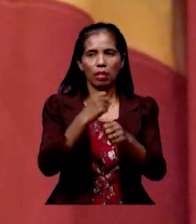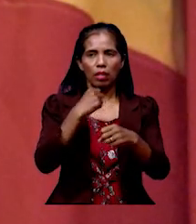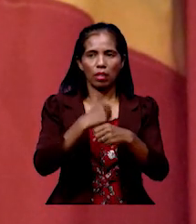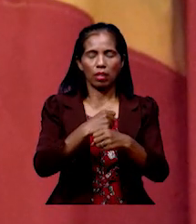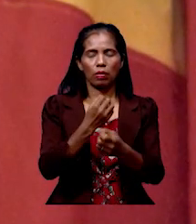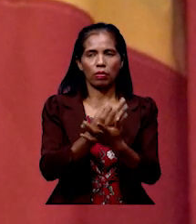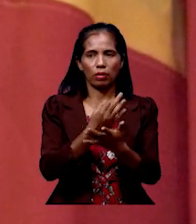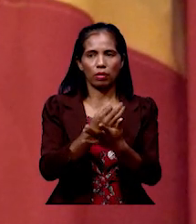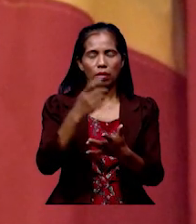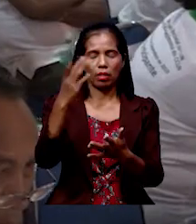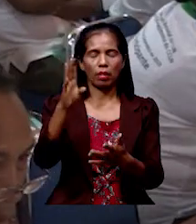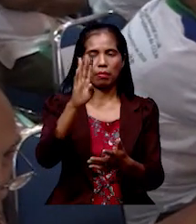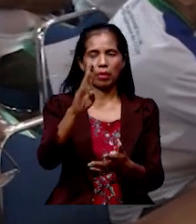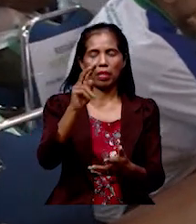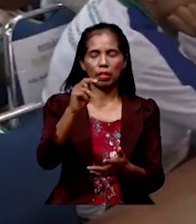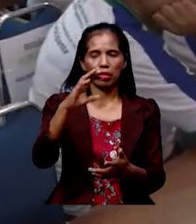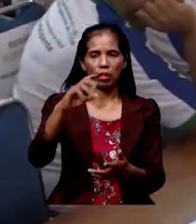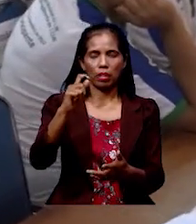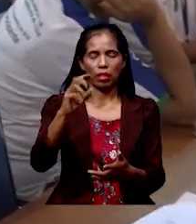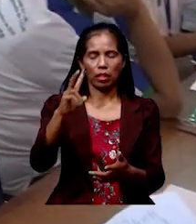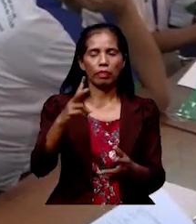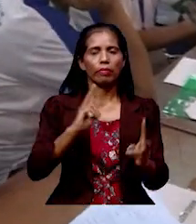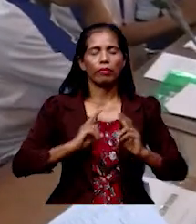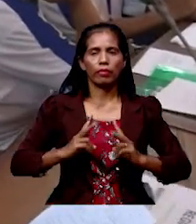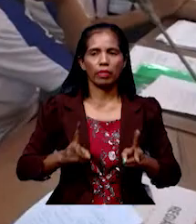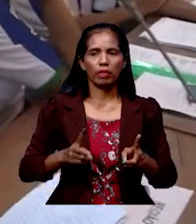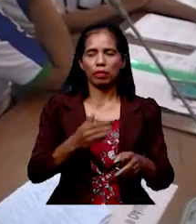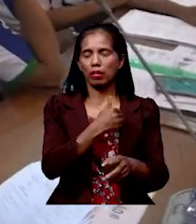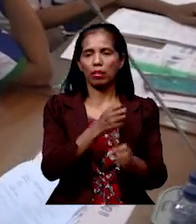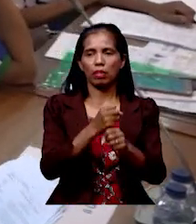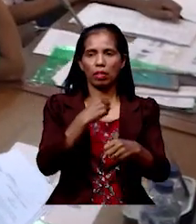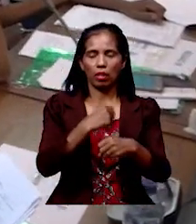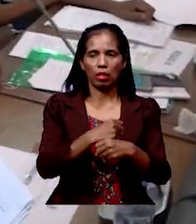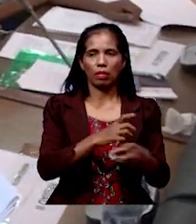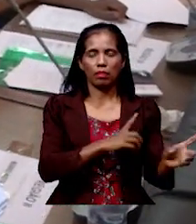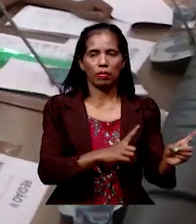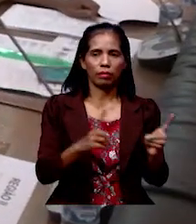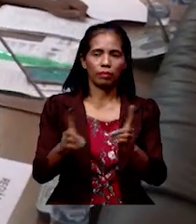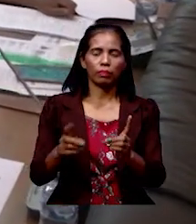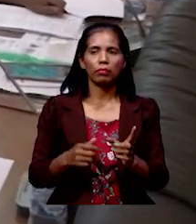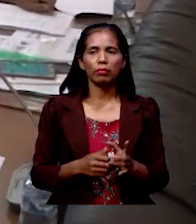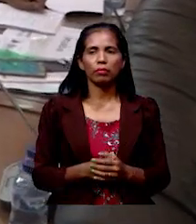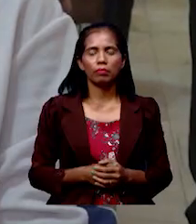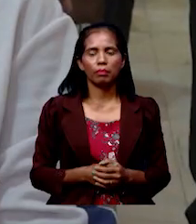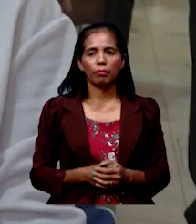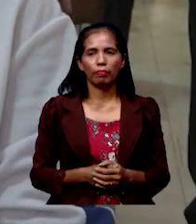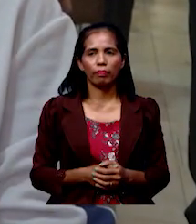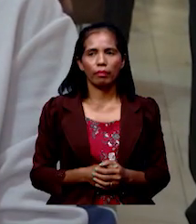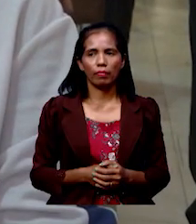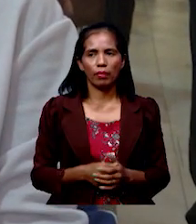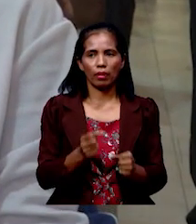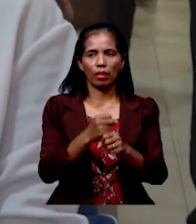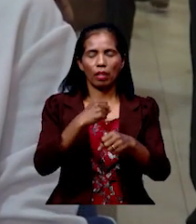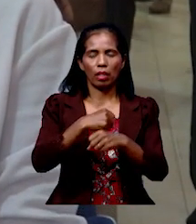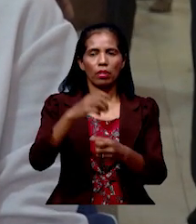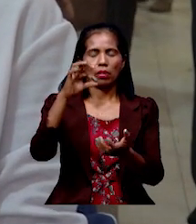ida iha ben seteli no beri ba veterano sira mai be se da kala investimento criação de fundos agora criação de fundos